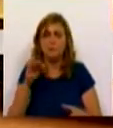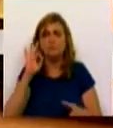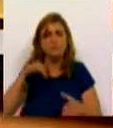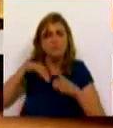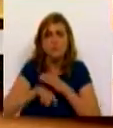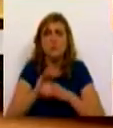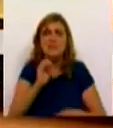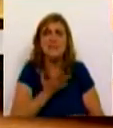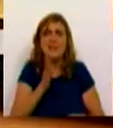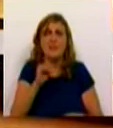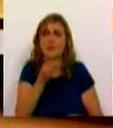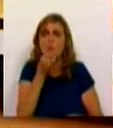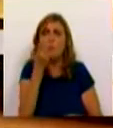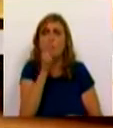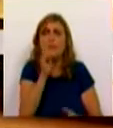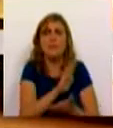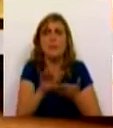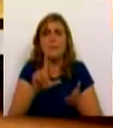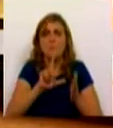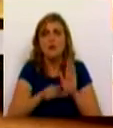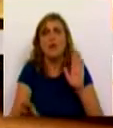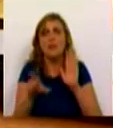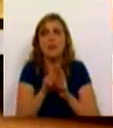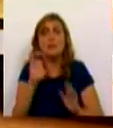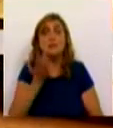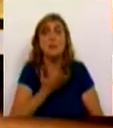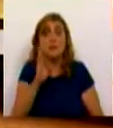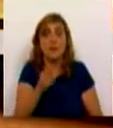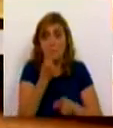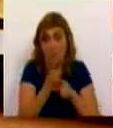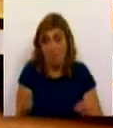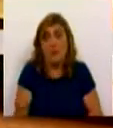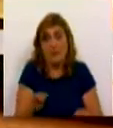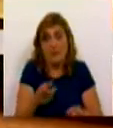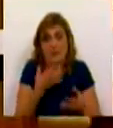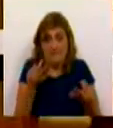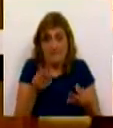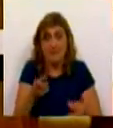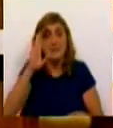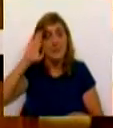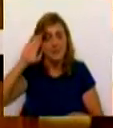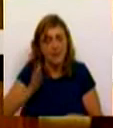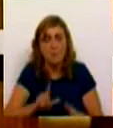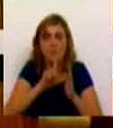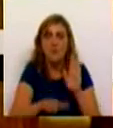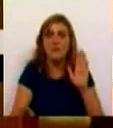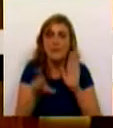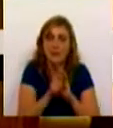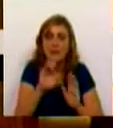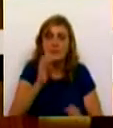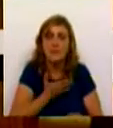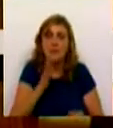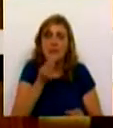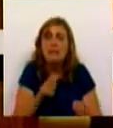não dizendo uma única palavra sobre o projeto de lei do CDS. Porque, precisamente, sabe que o projeto de lei do CDS